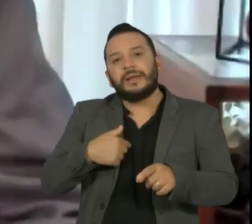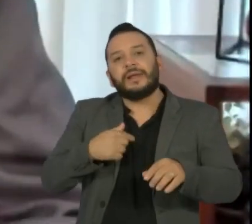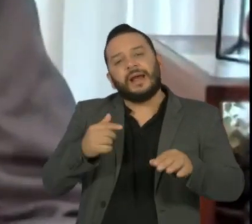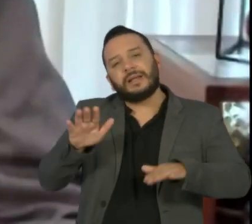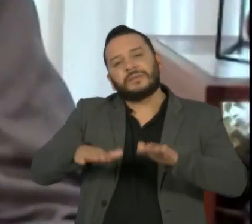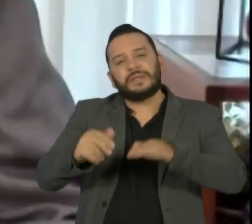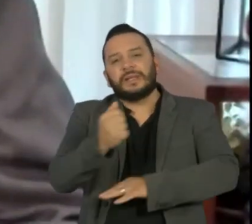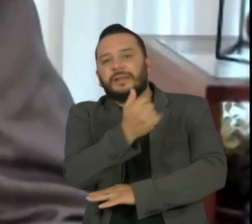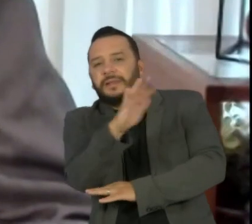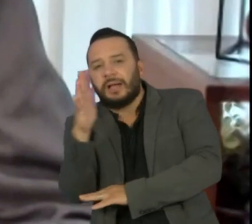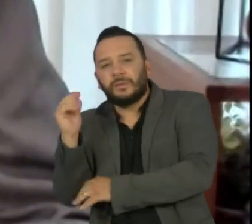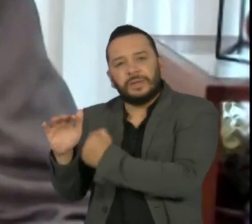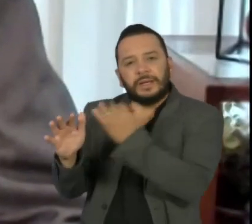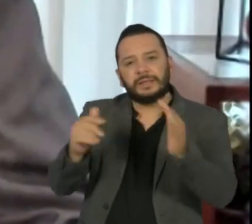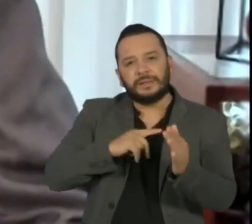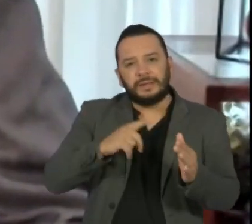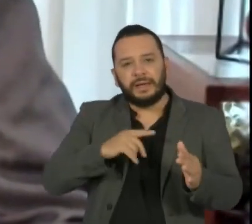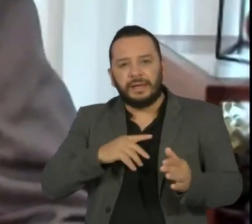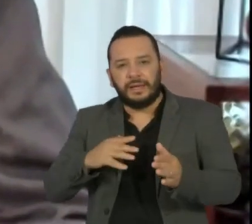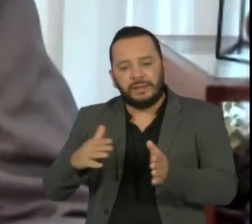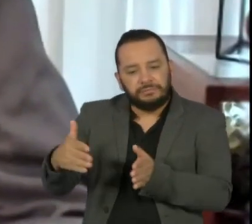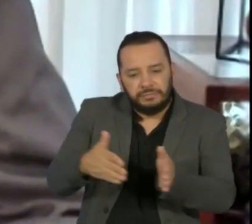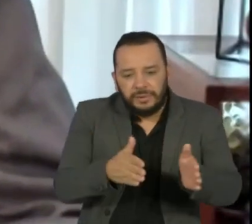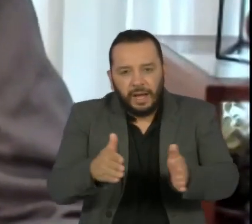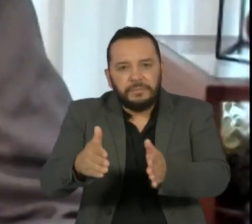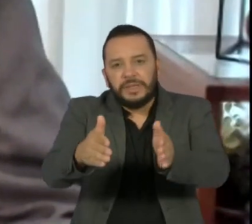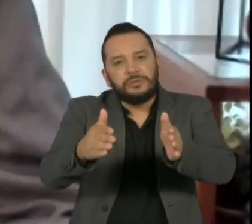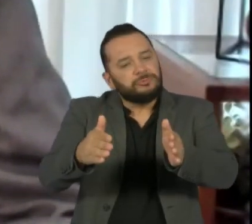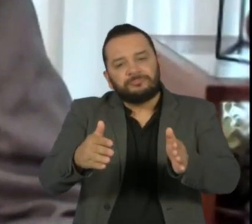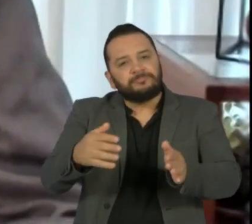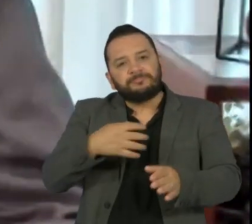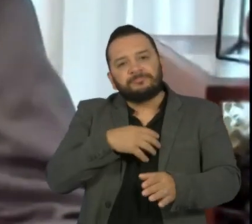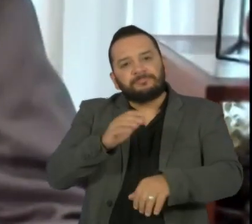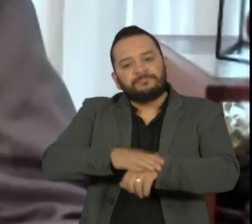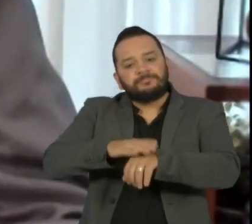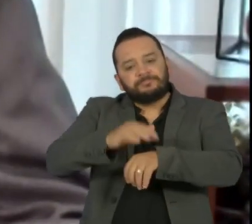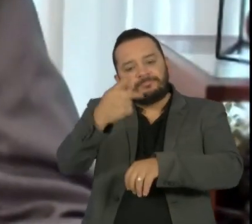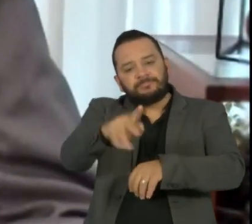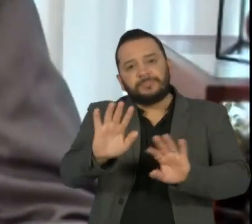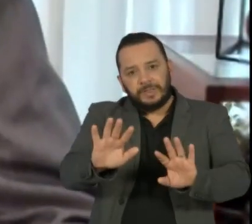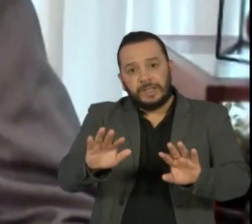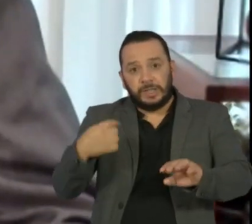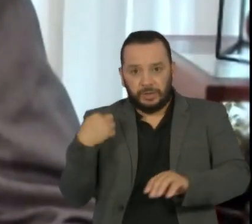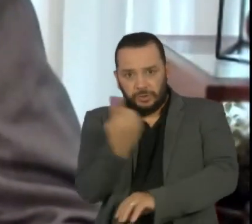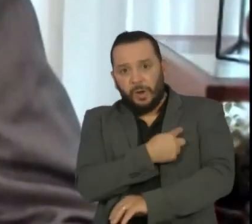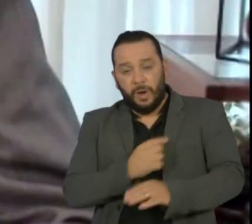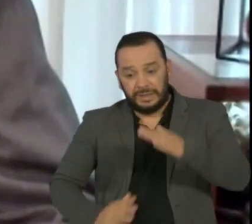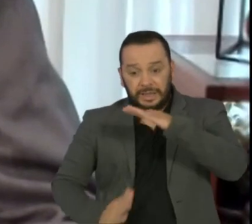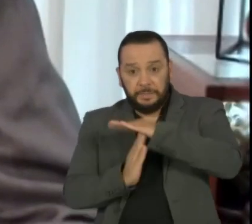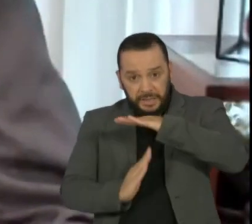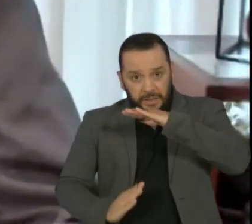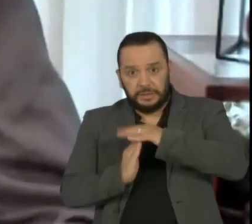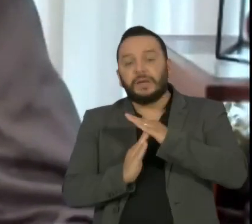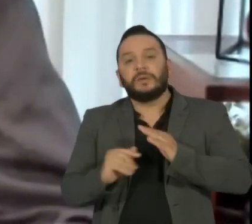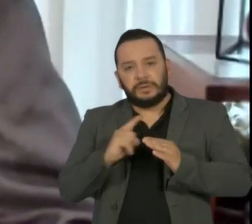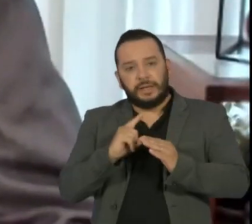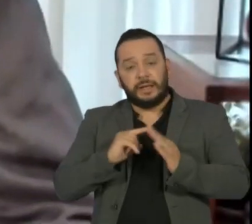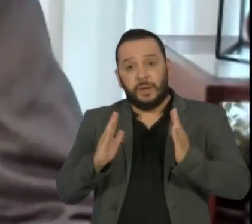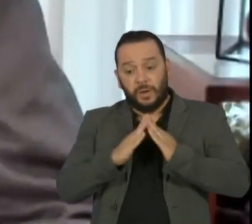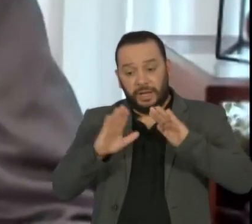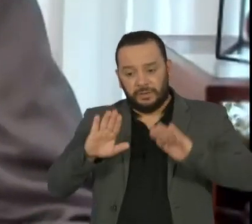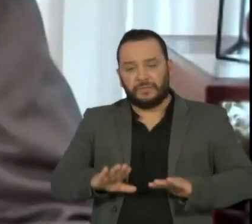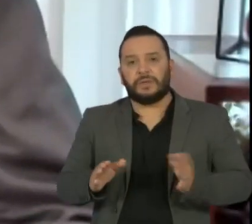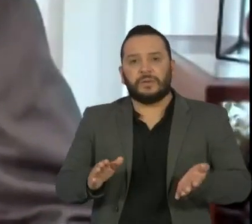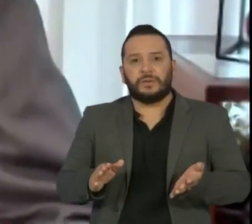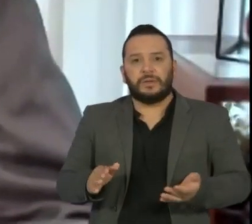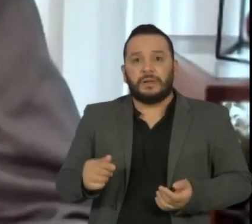Terceiro, que a nossa limitação também, ela se dá, né, quando estamos isolados. Nesse sentido, né, eu dizer